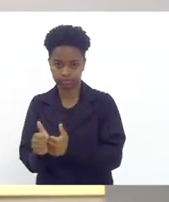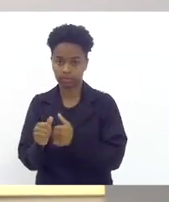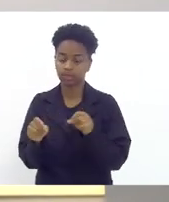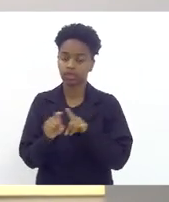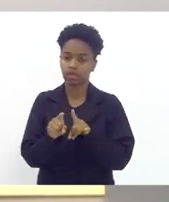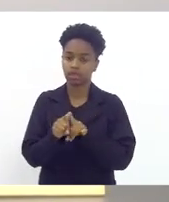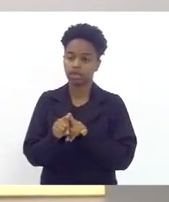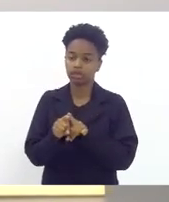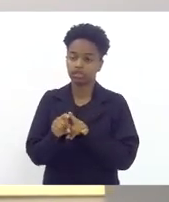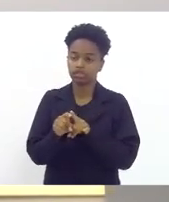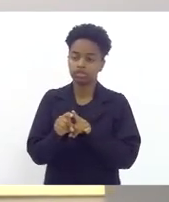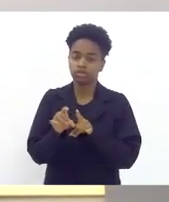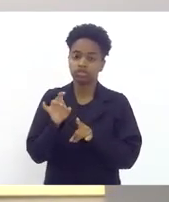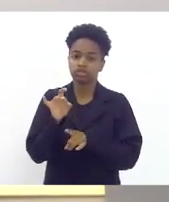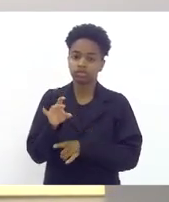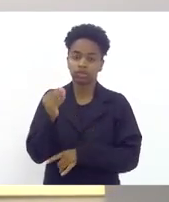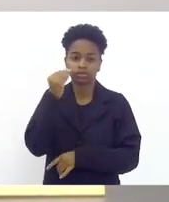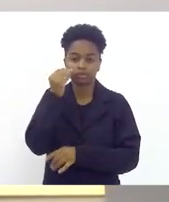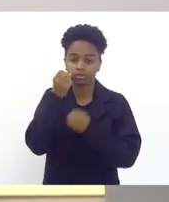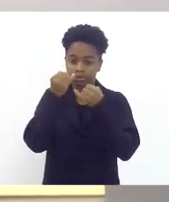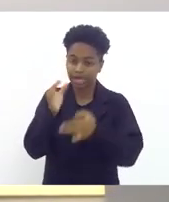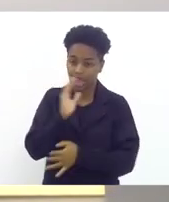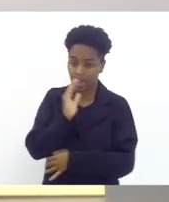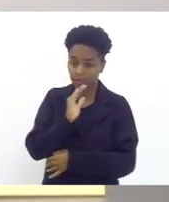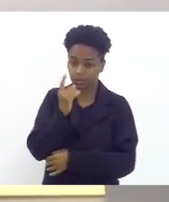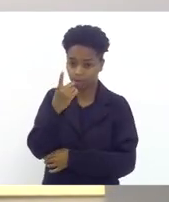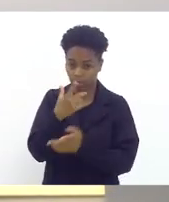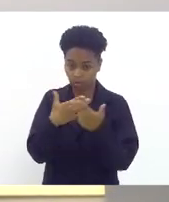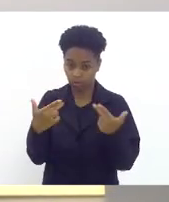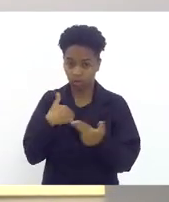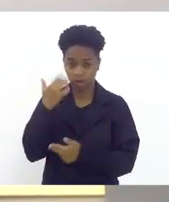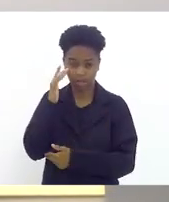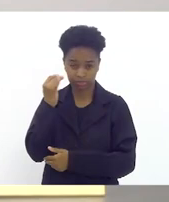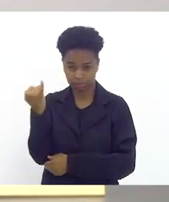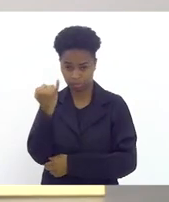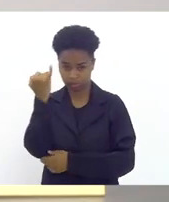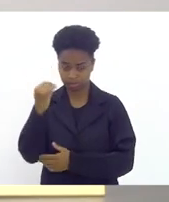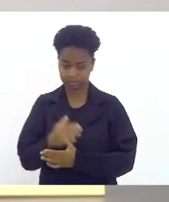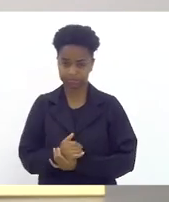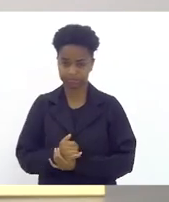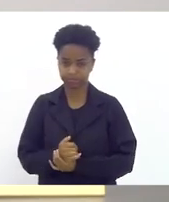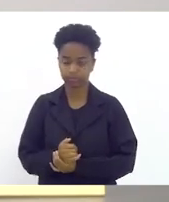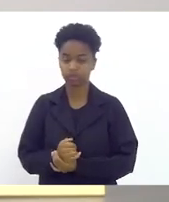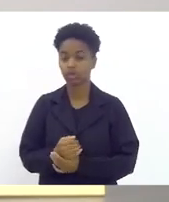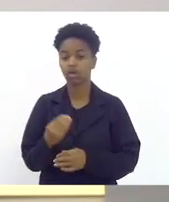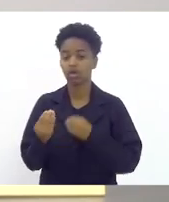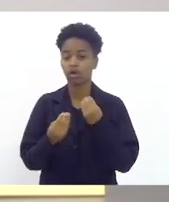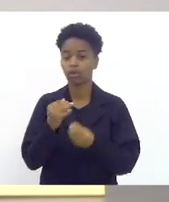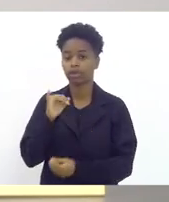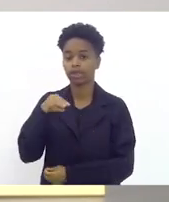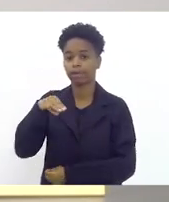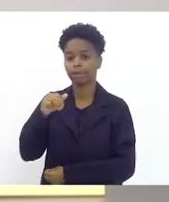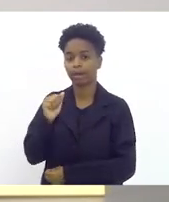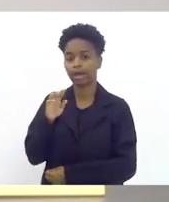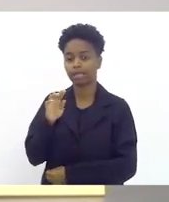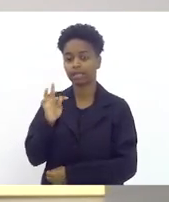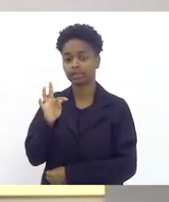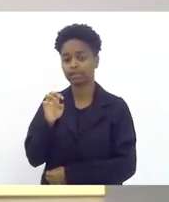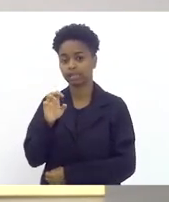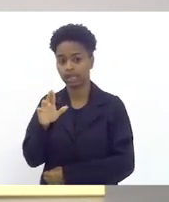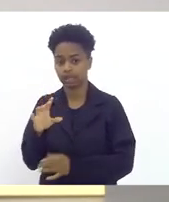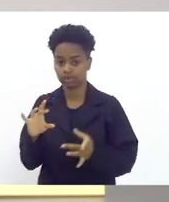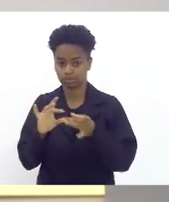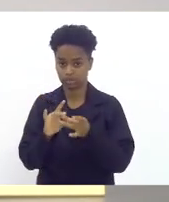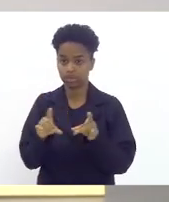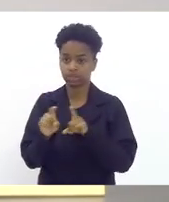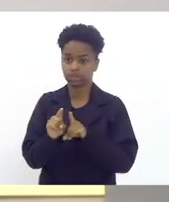é isso também só para não deixar de falar desse ponto que eu acho que alguém mencionou muito importante como que a Emater se integra nisso então é um